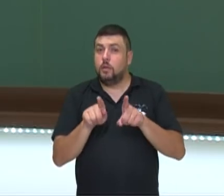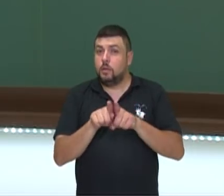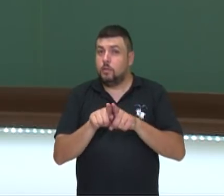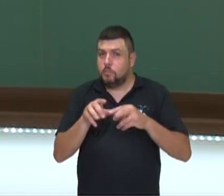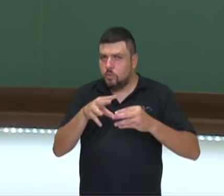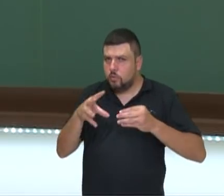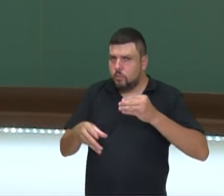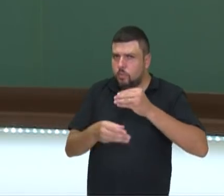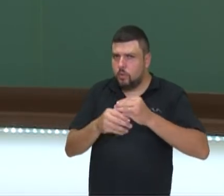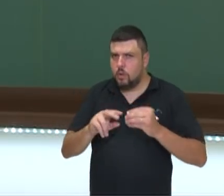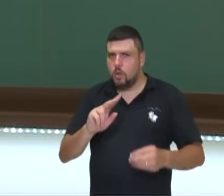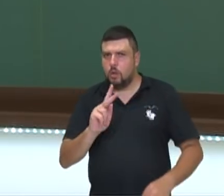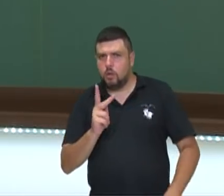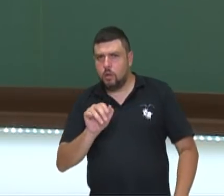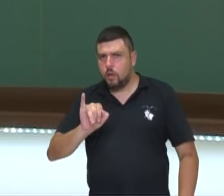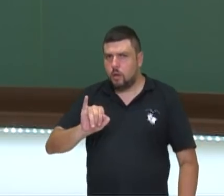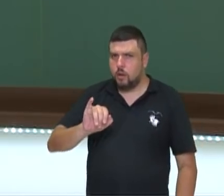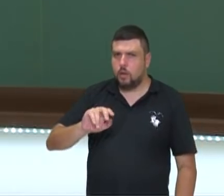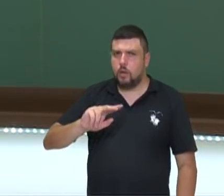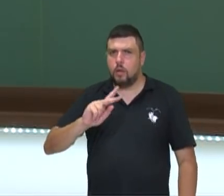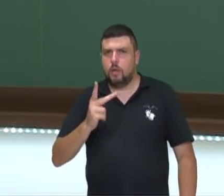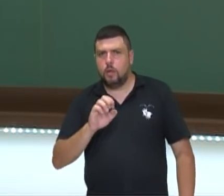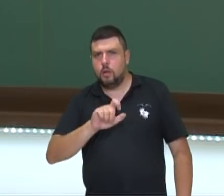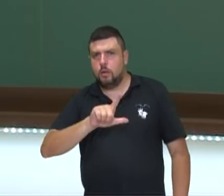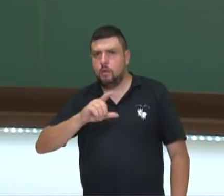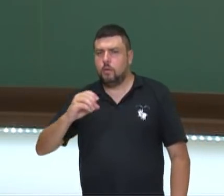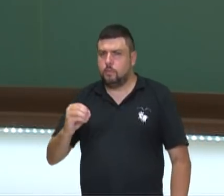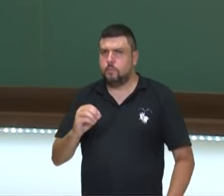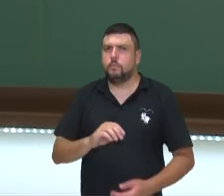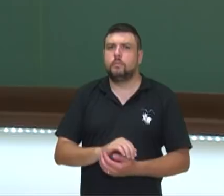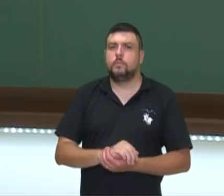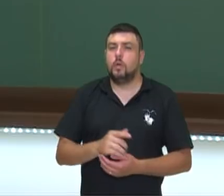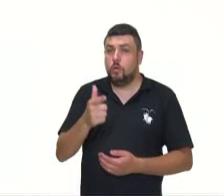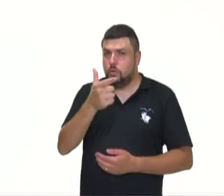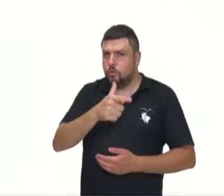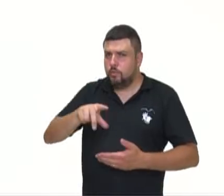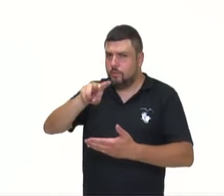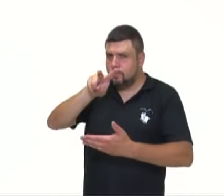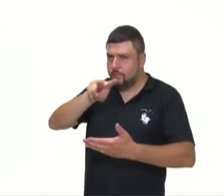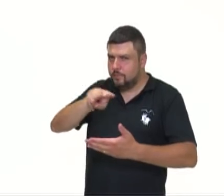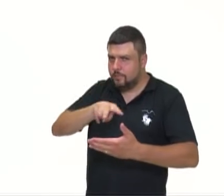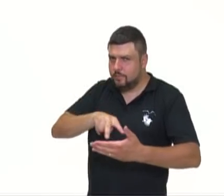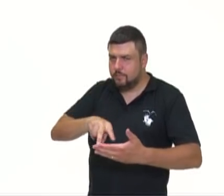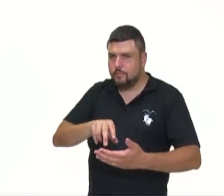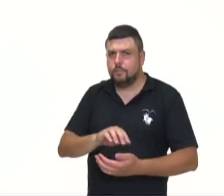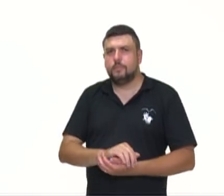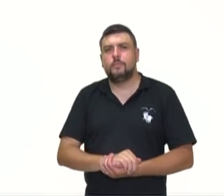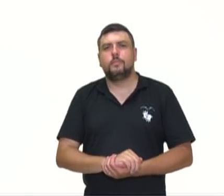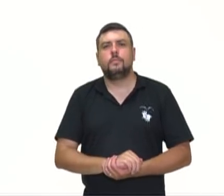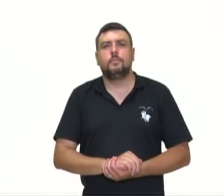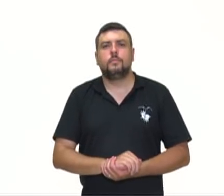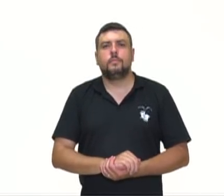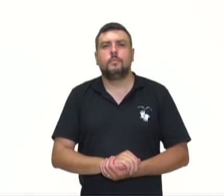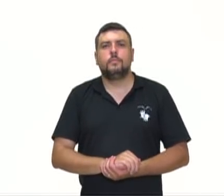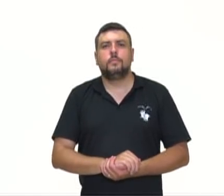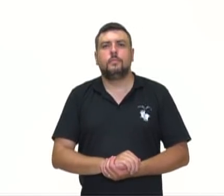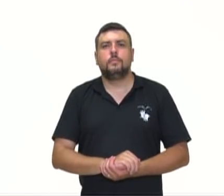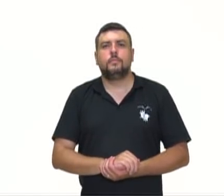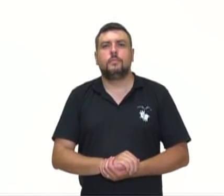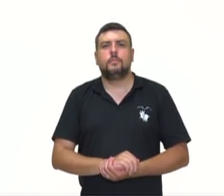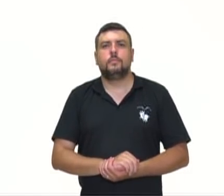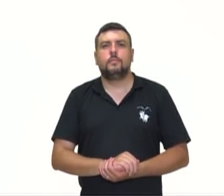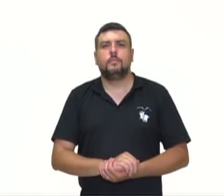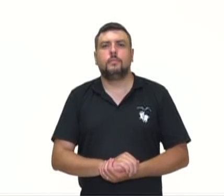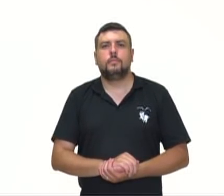viu lá na tirinha do Snoopy, né? Então, de novo, ó. Good morning, bom dia. Good